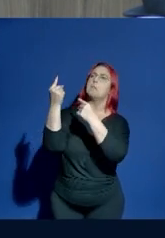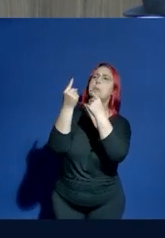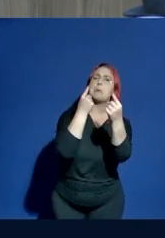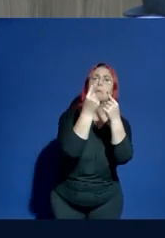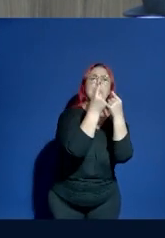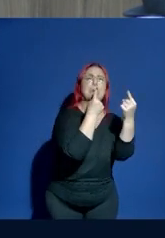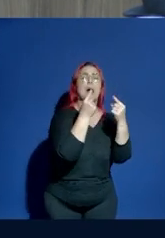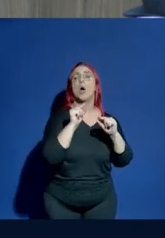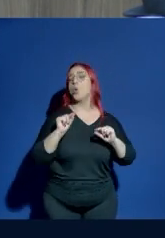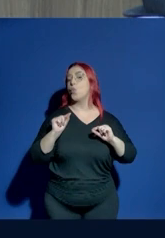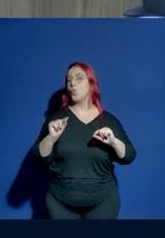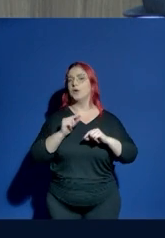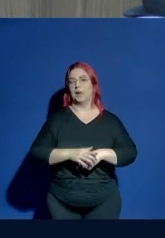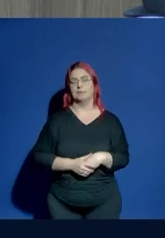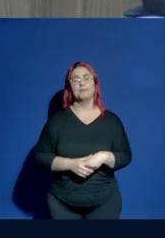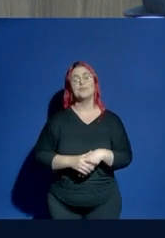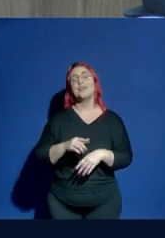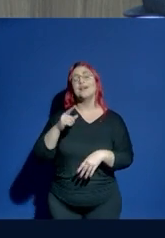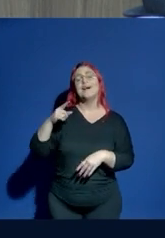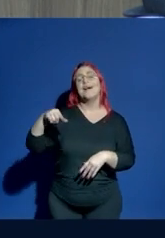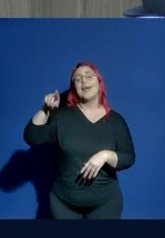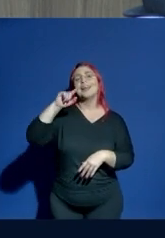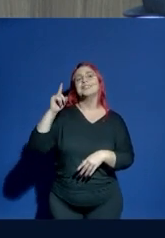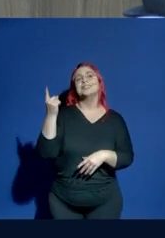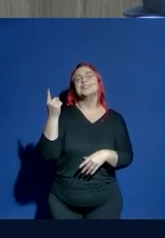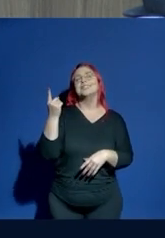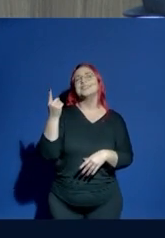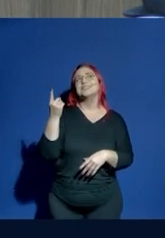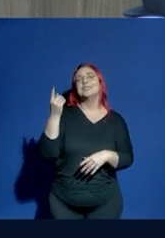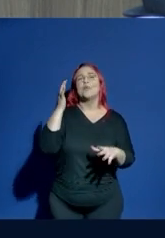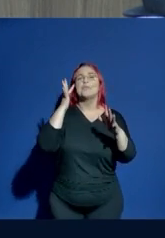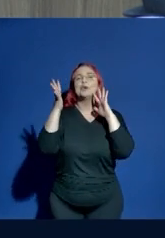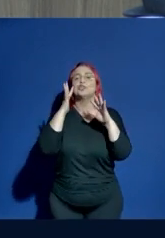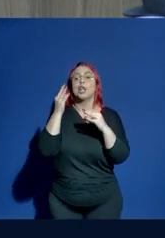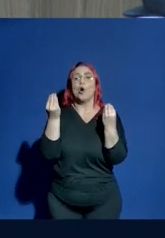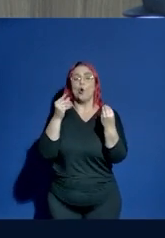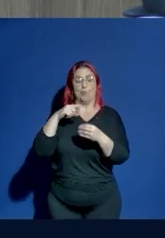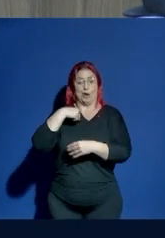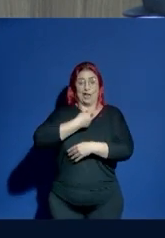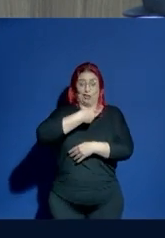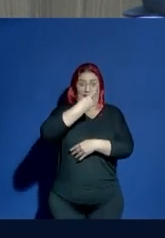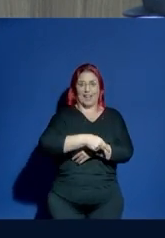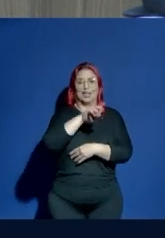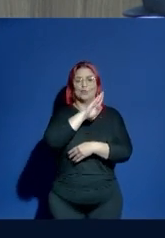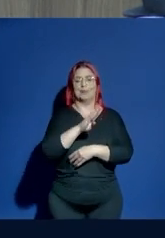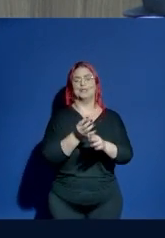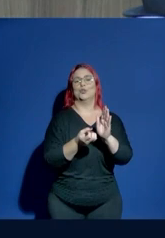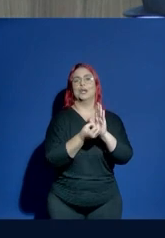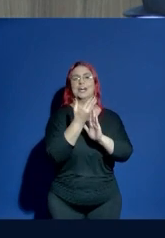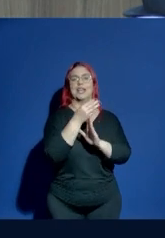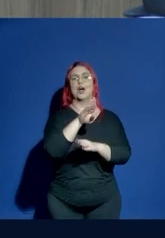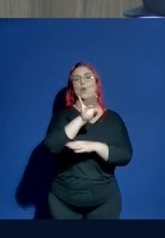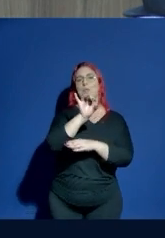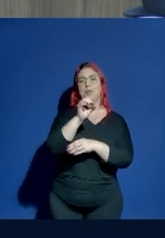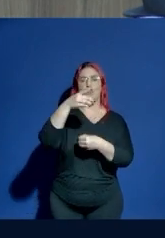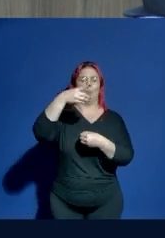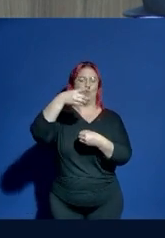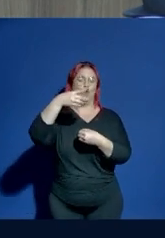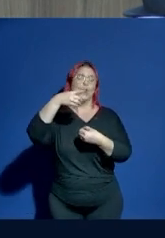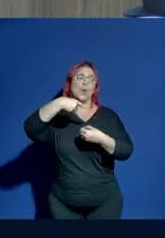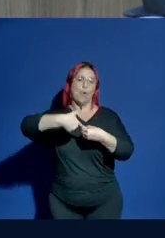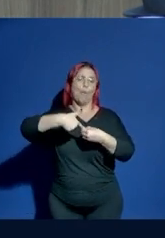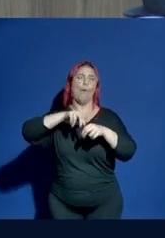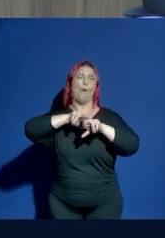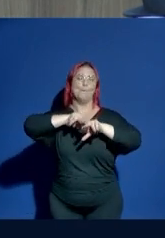que não leva em consideração como nós produzimos os nossos biocombustíveis, e a forma como